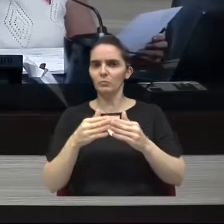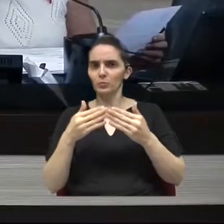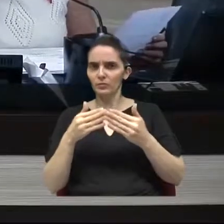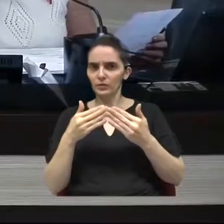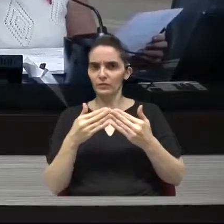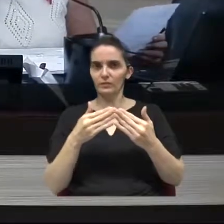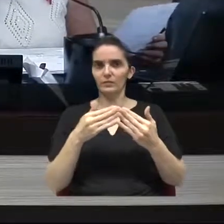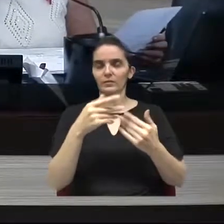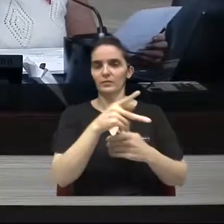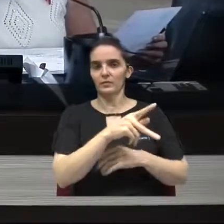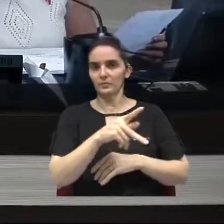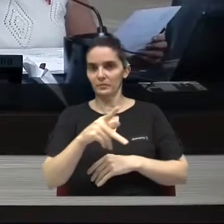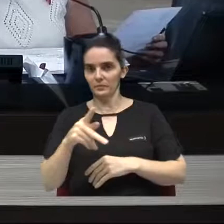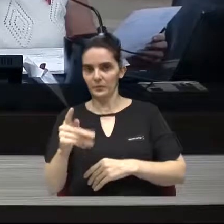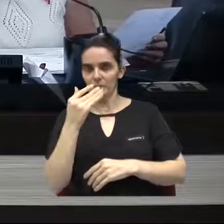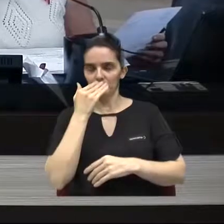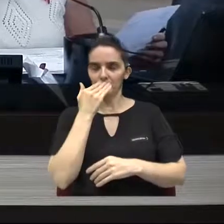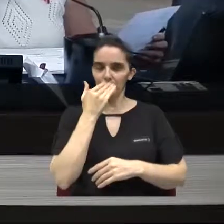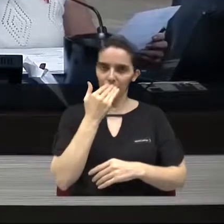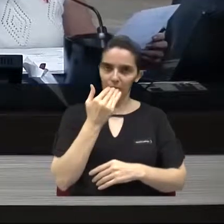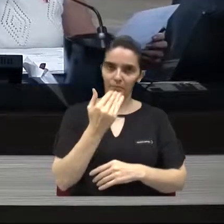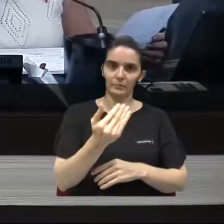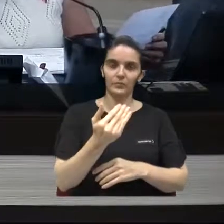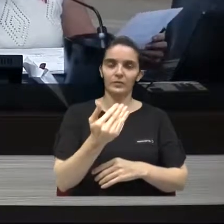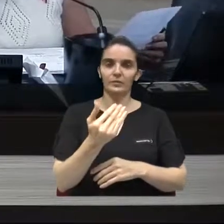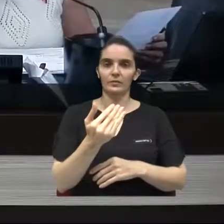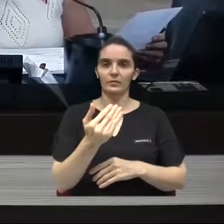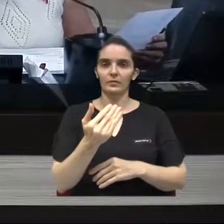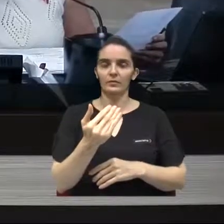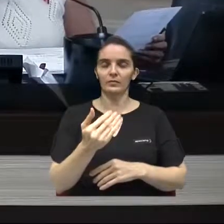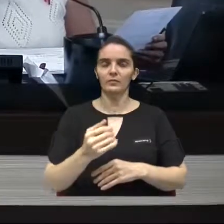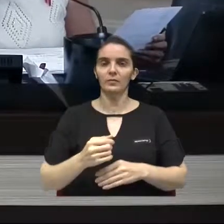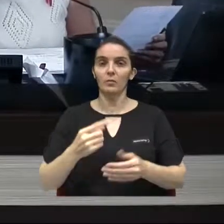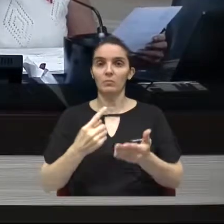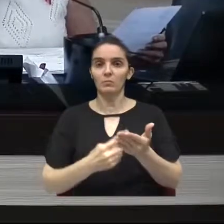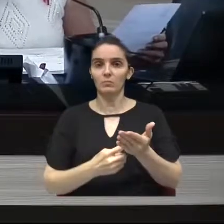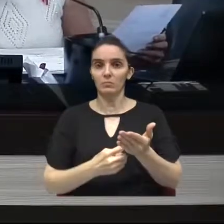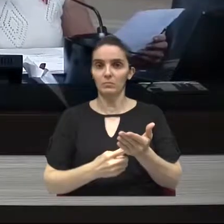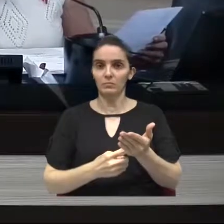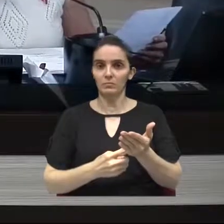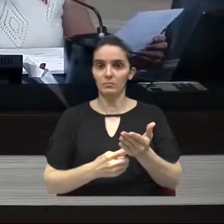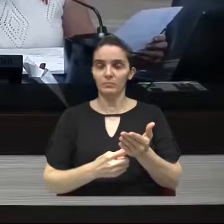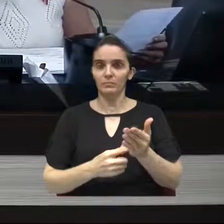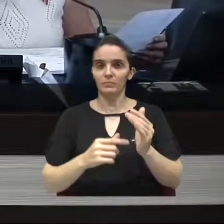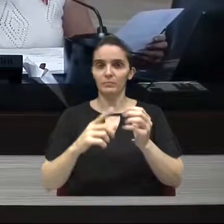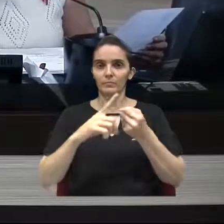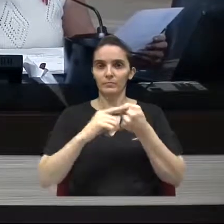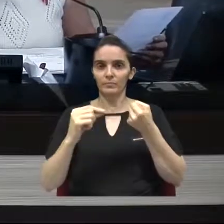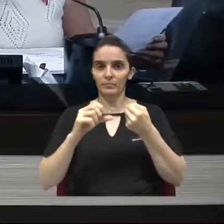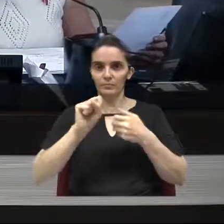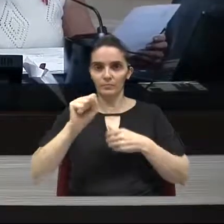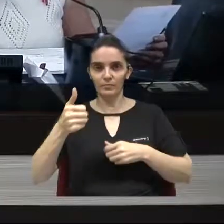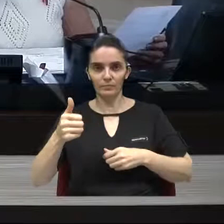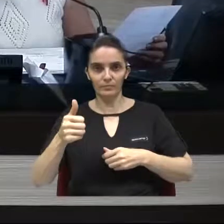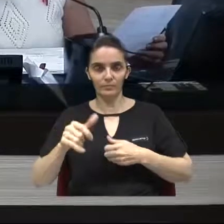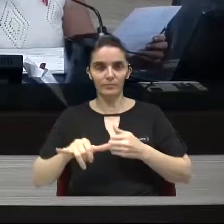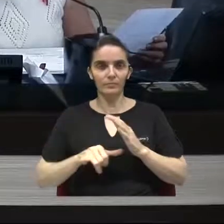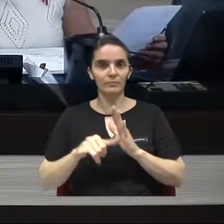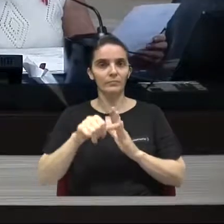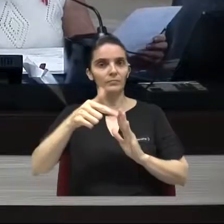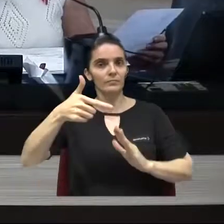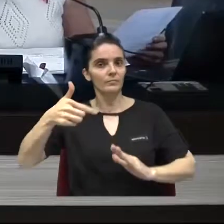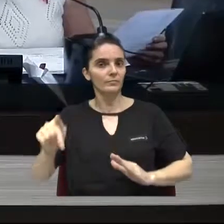presidente, venho à ilustre presença de Vossa Excelência com fundamento no artigo 81, inciso 27 da Lei Orgânica